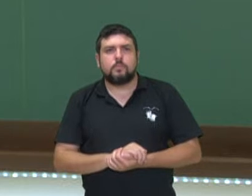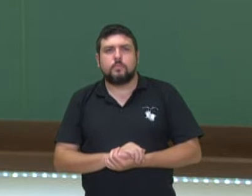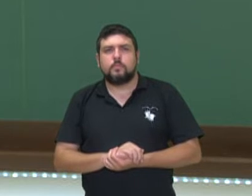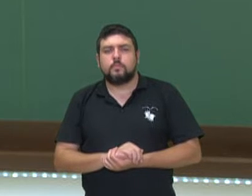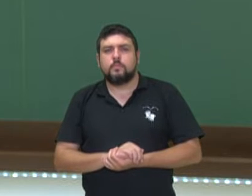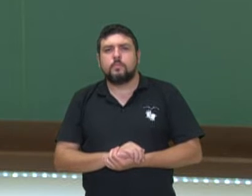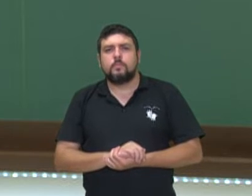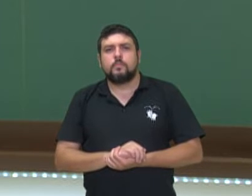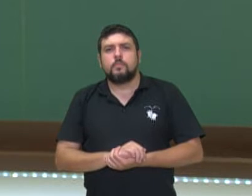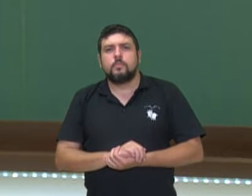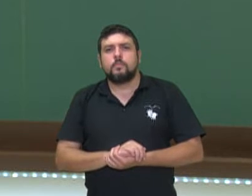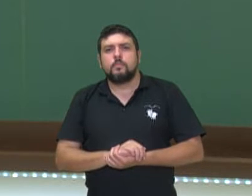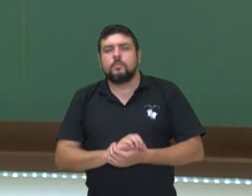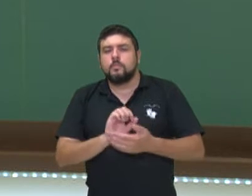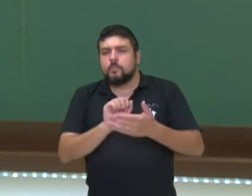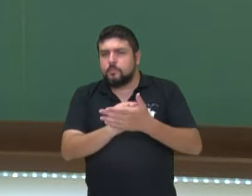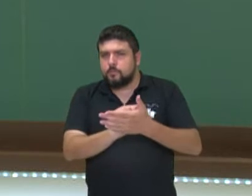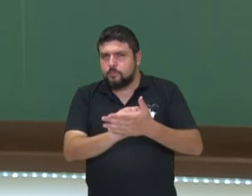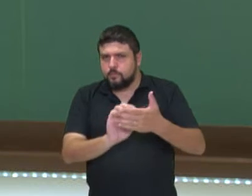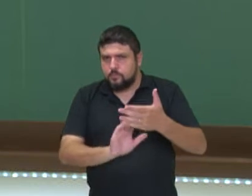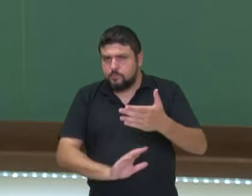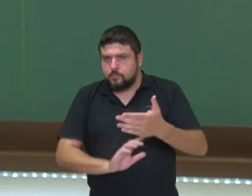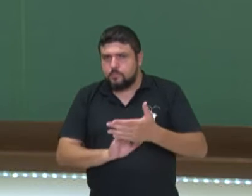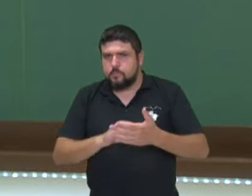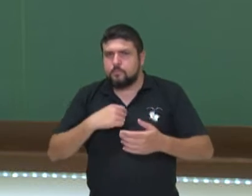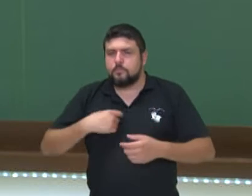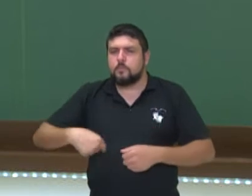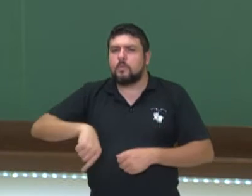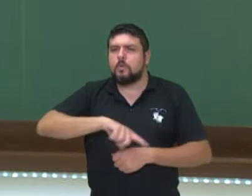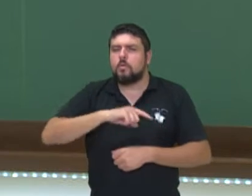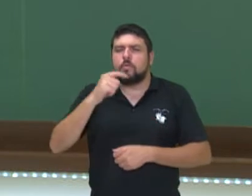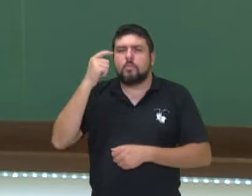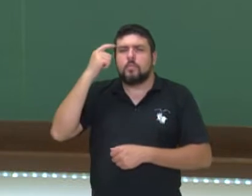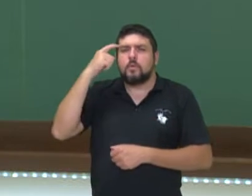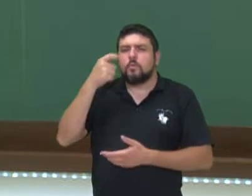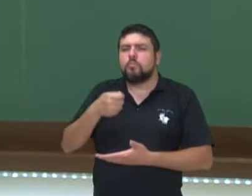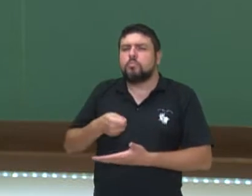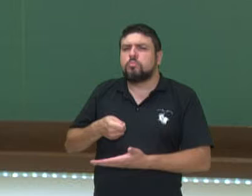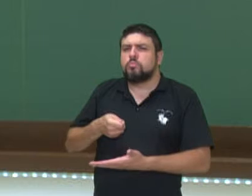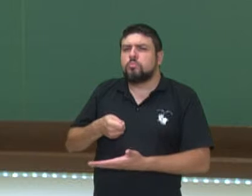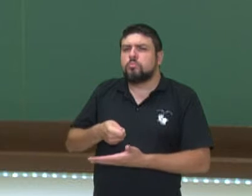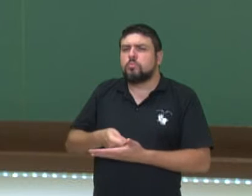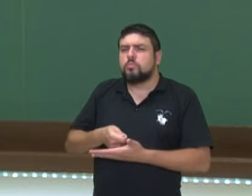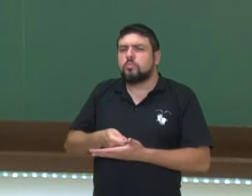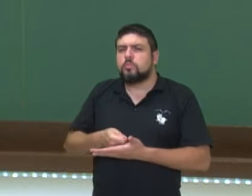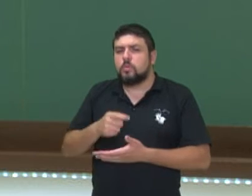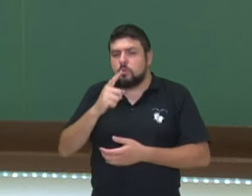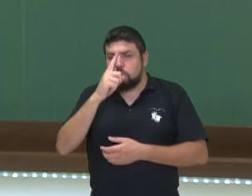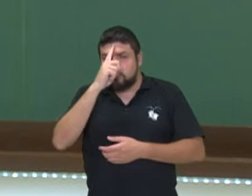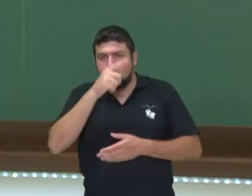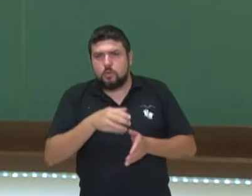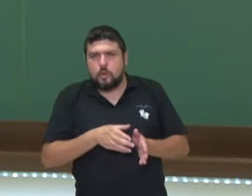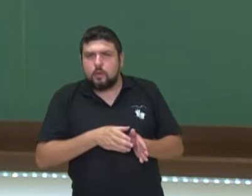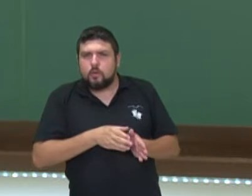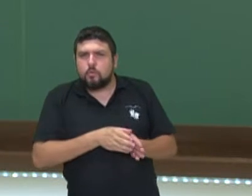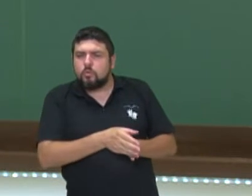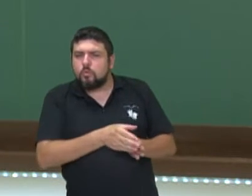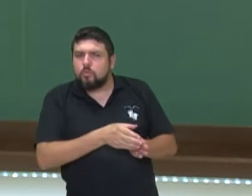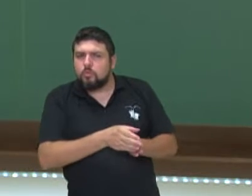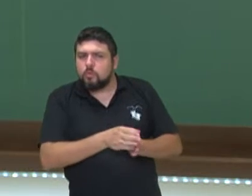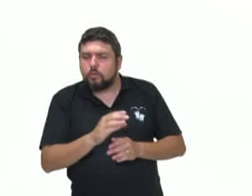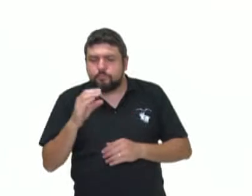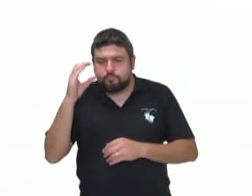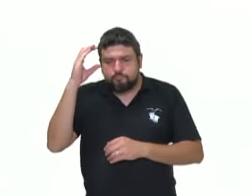Vamos aí para um exercício para pensar um pouquinho o imperativo categórico kantiano, esse mandamento da